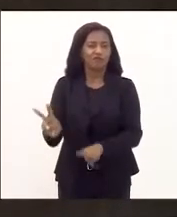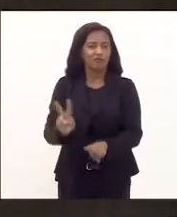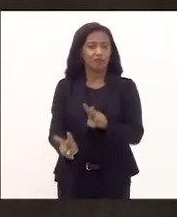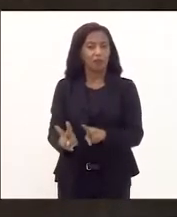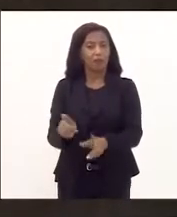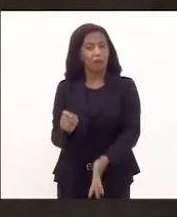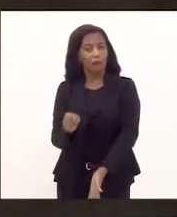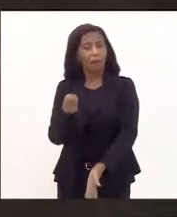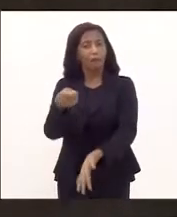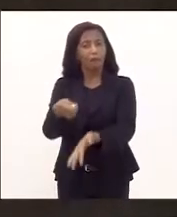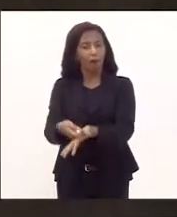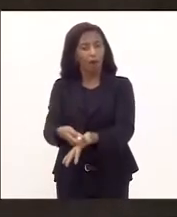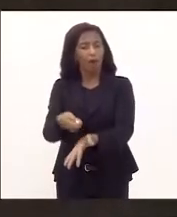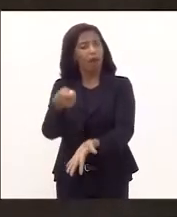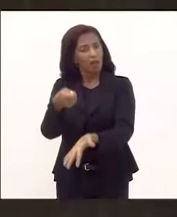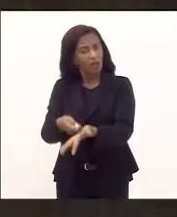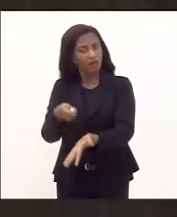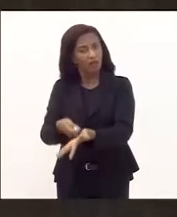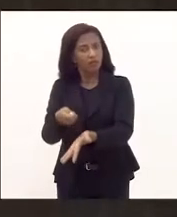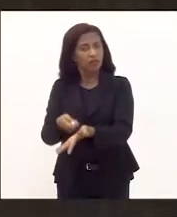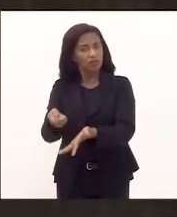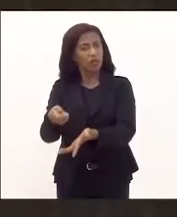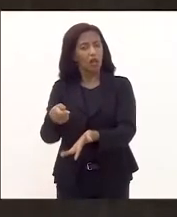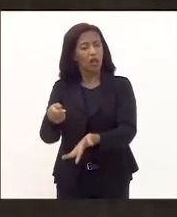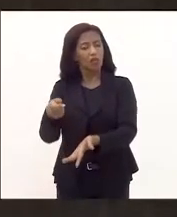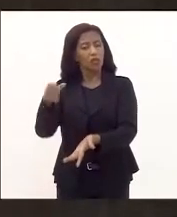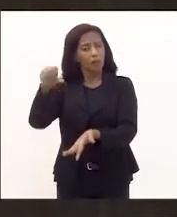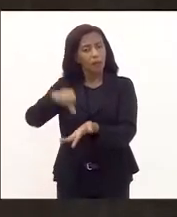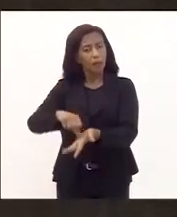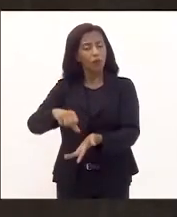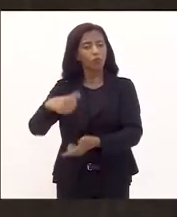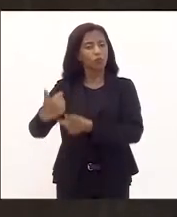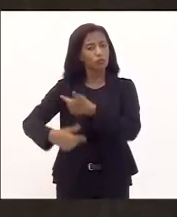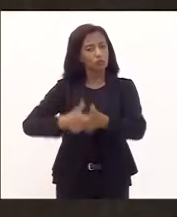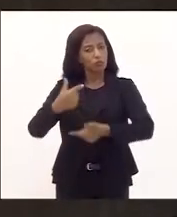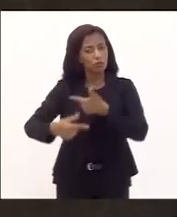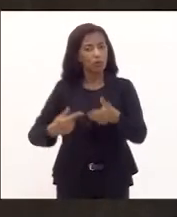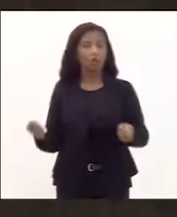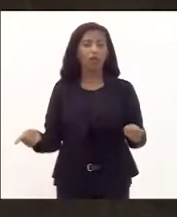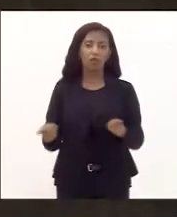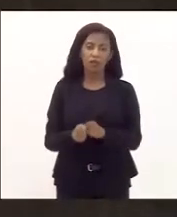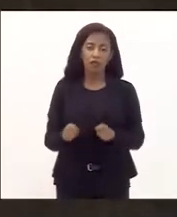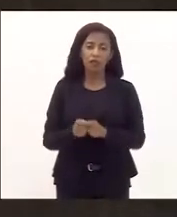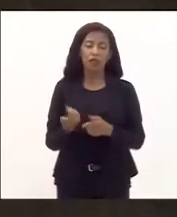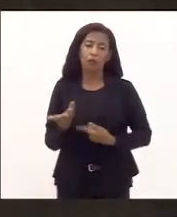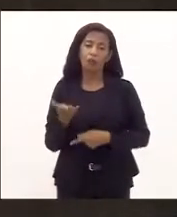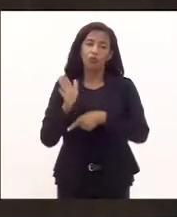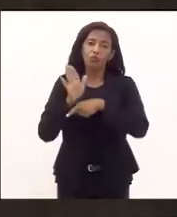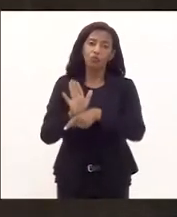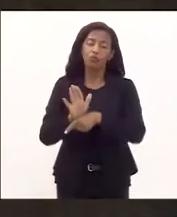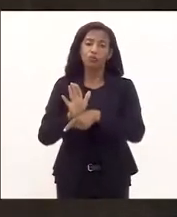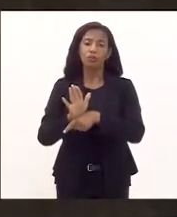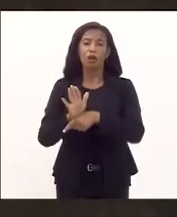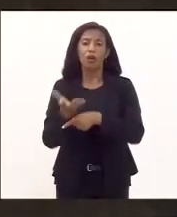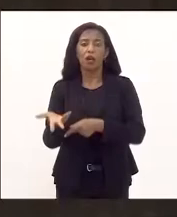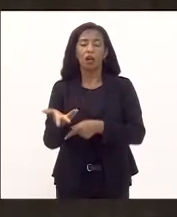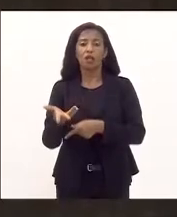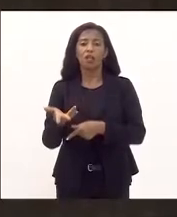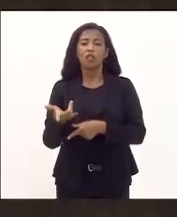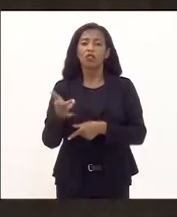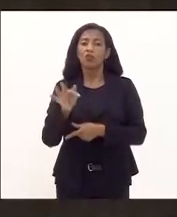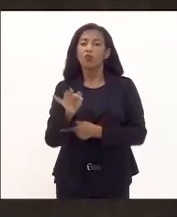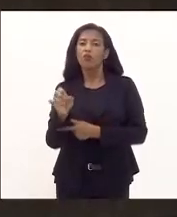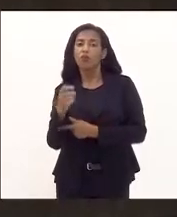para garantir a efetividade de postos de trabalho que também acabam incidindo nos empregos ditos